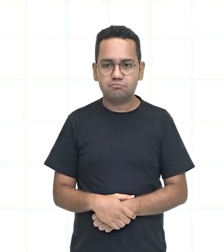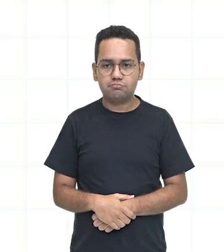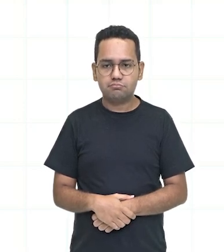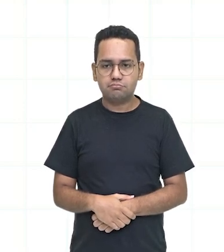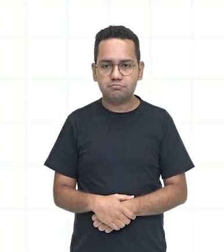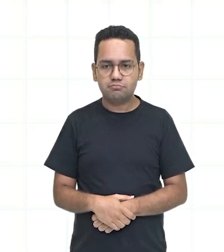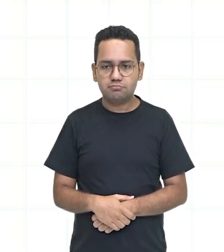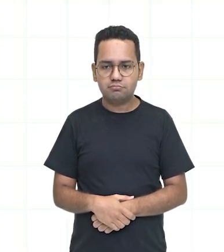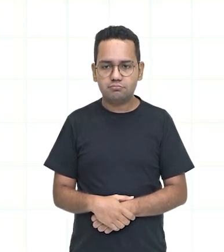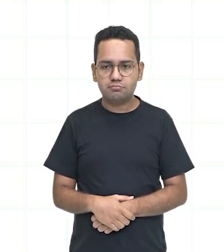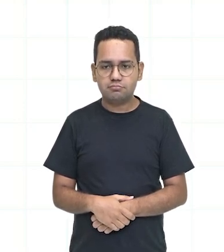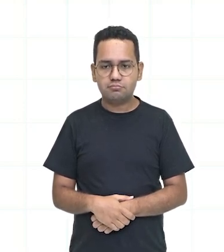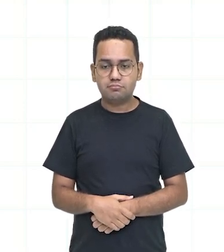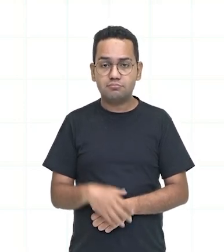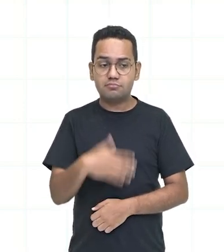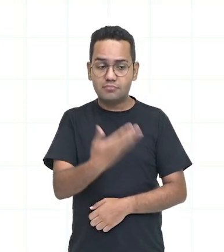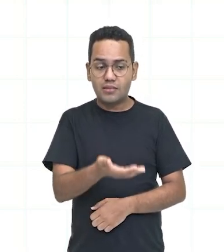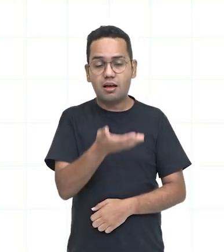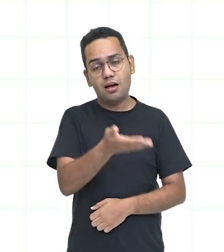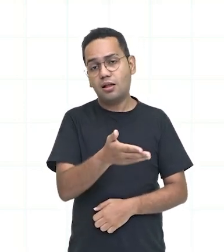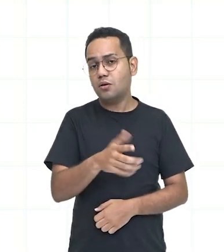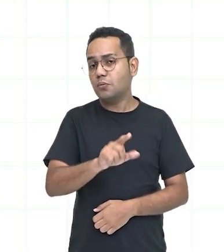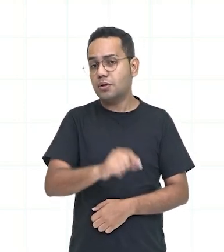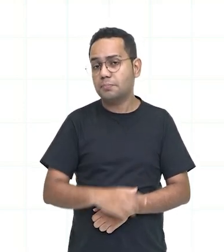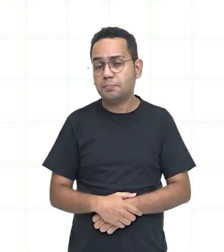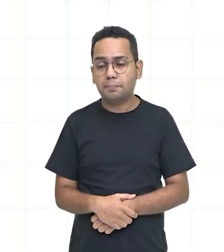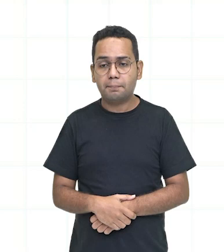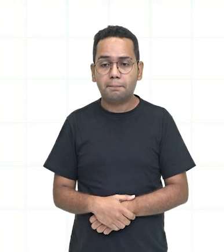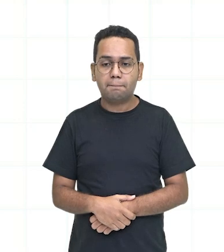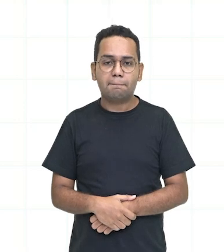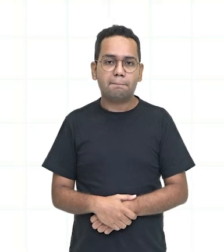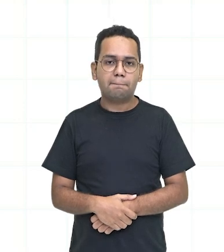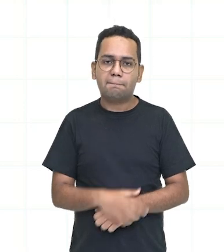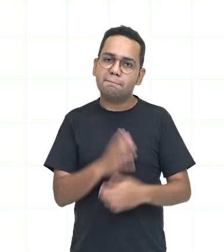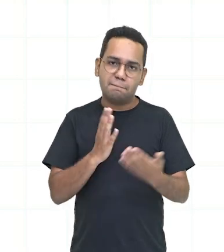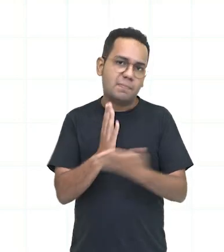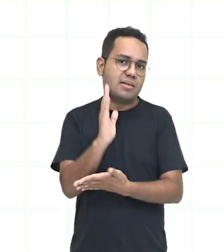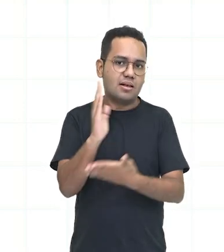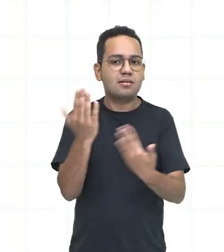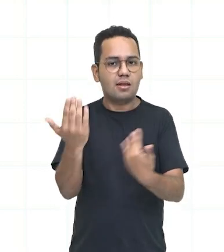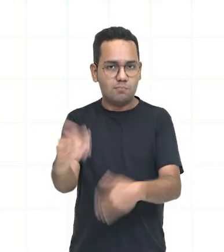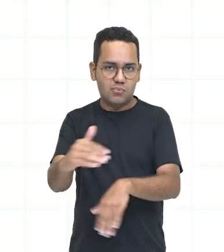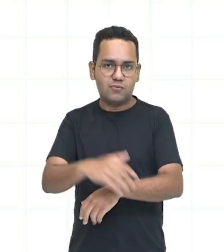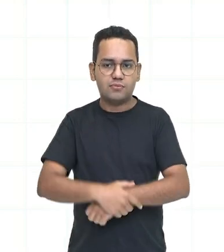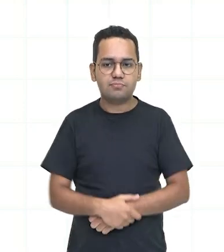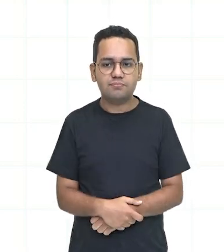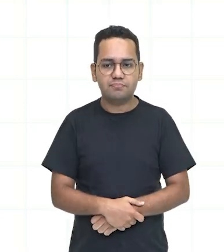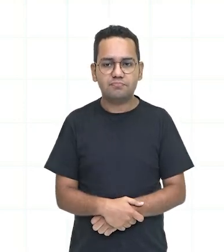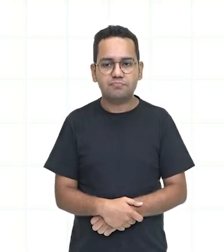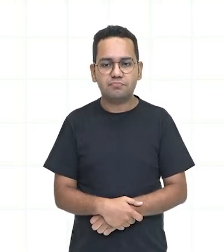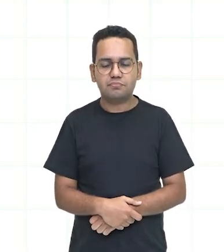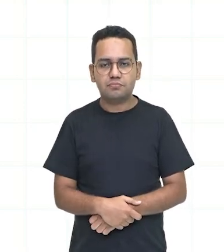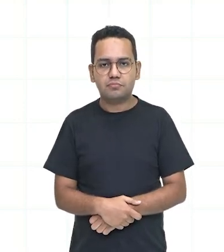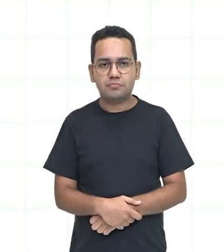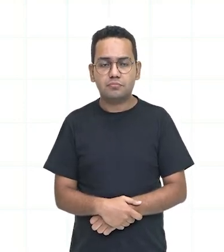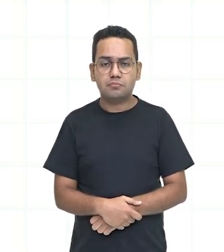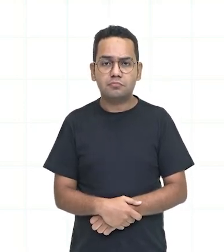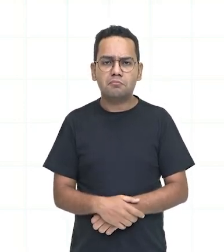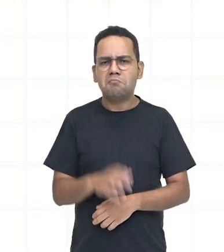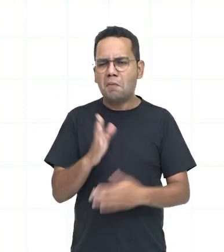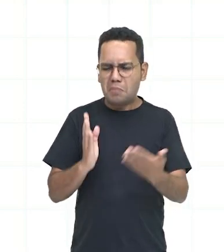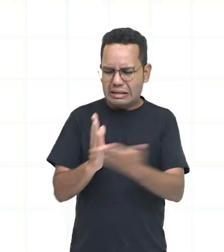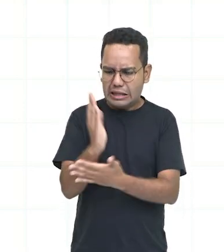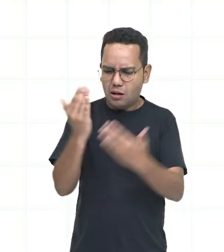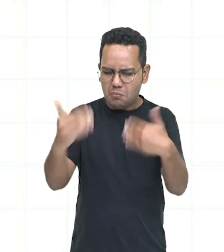essa consequência aqui acontecerá, tá certo? Então, ela passará no exame mediante a condição de ela